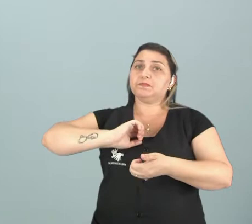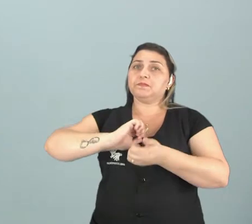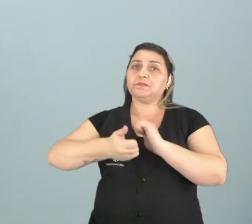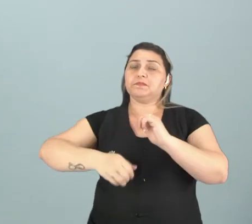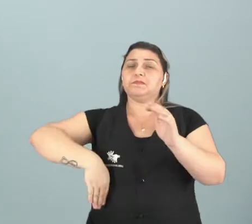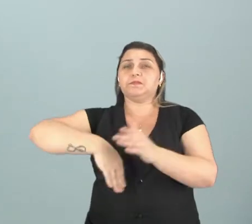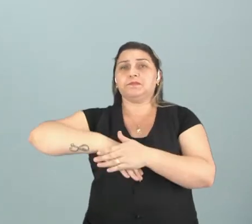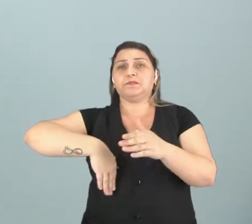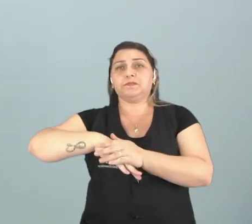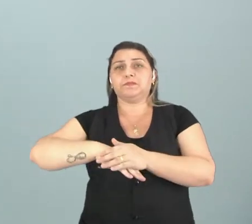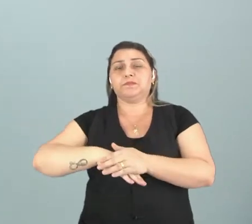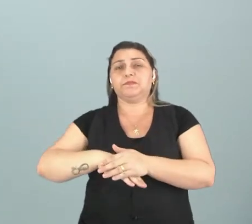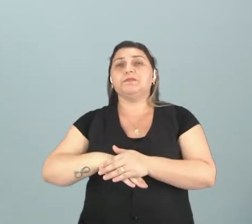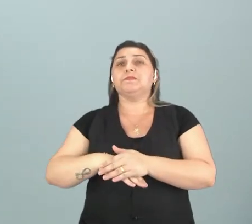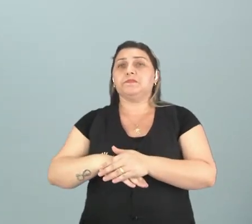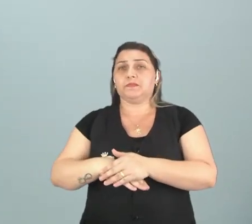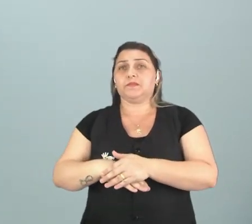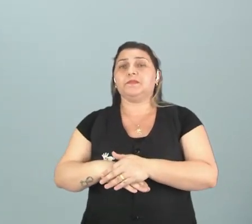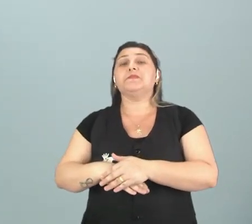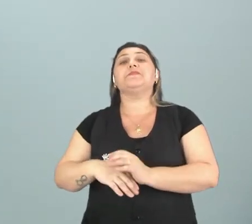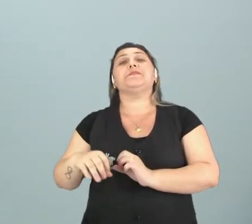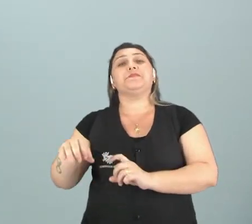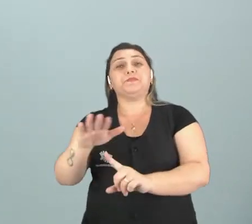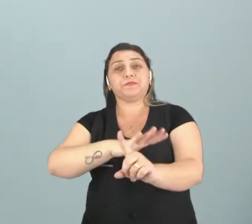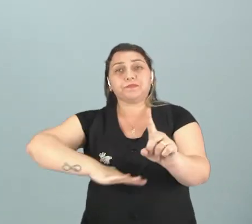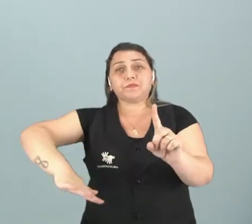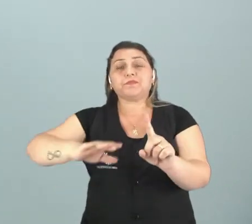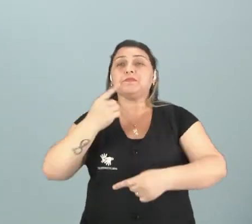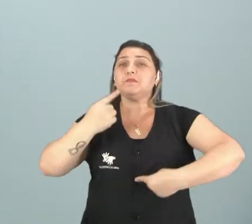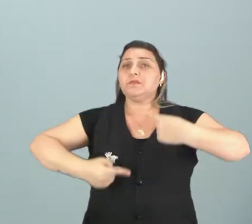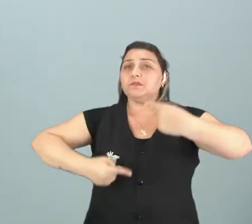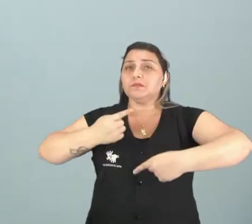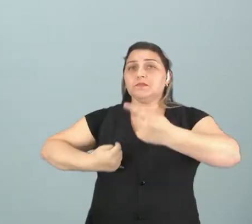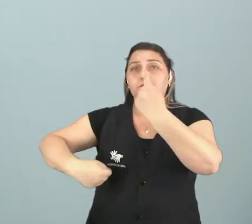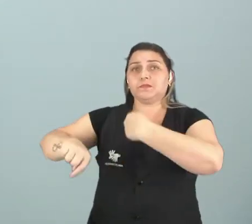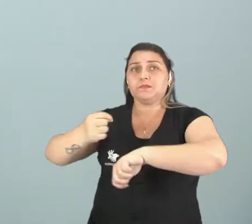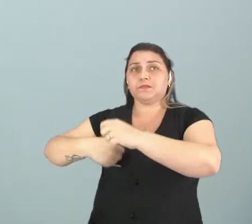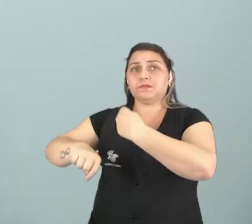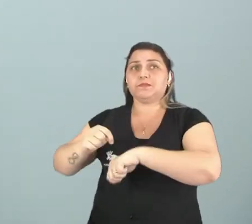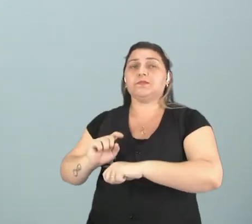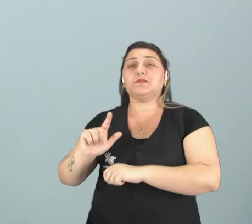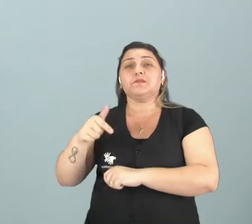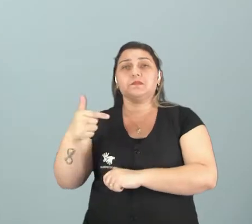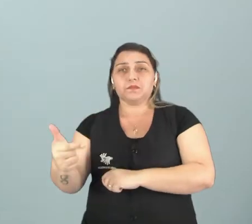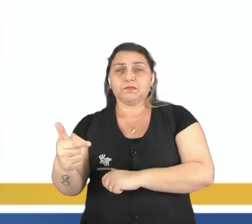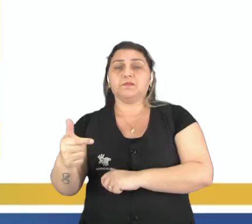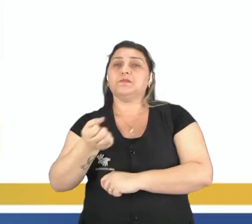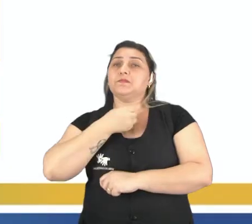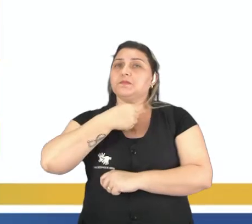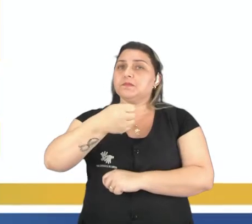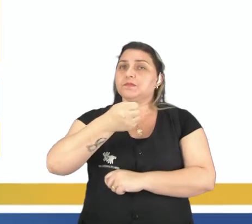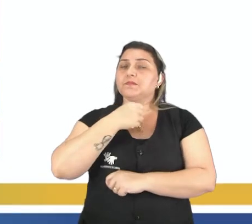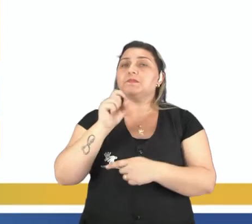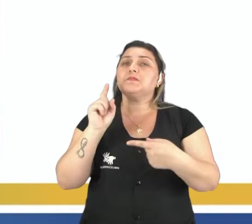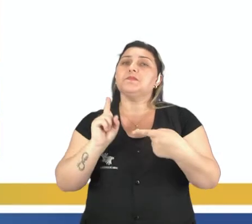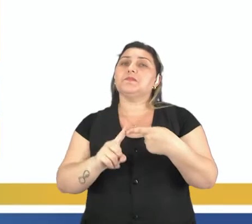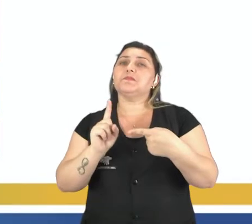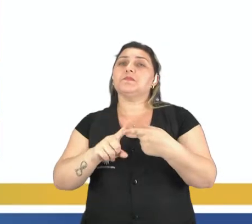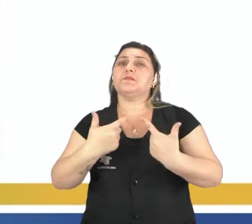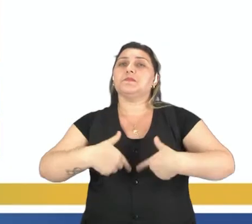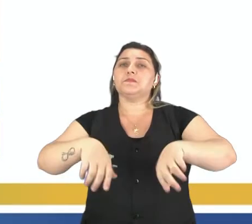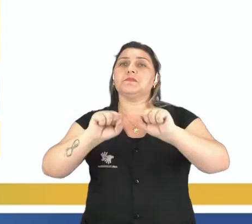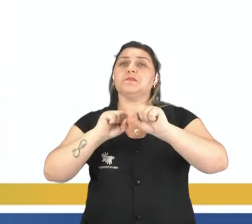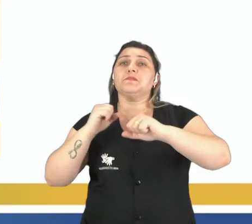futebol é de interesse social, político e econômico. Outro ponto da reportagem: